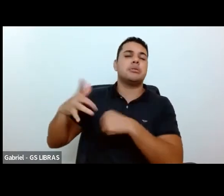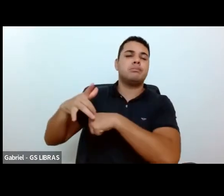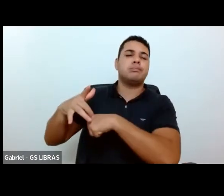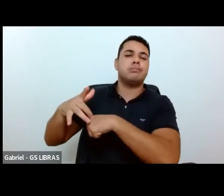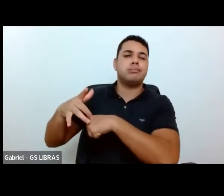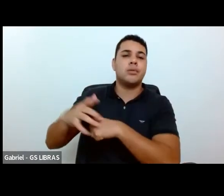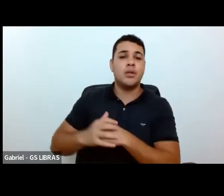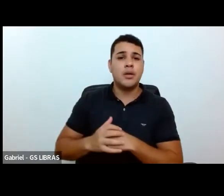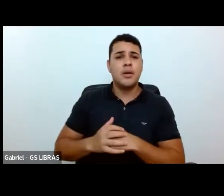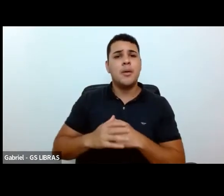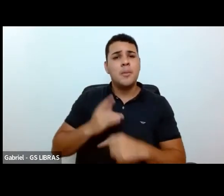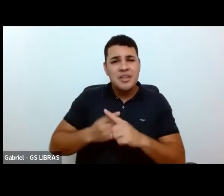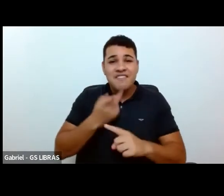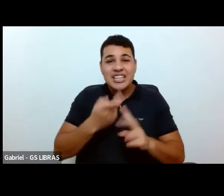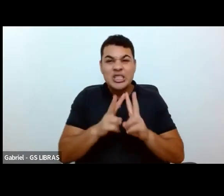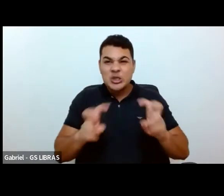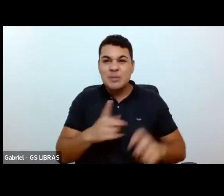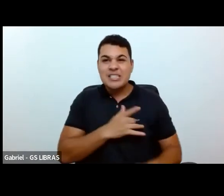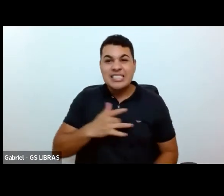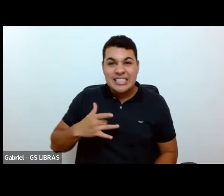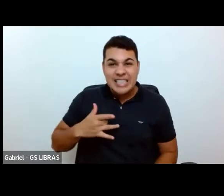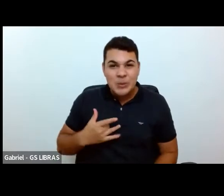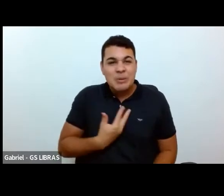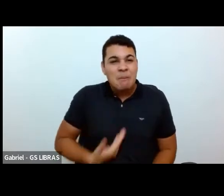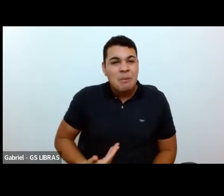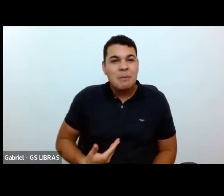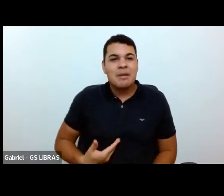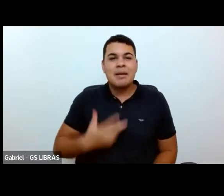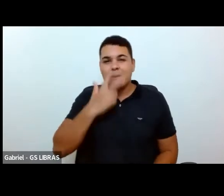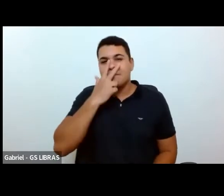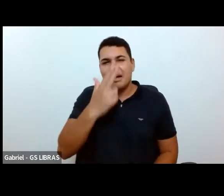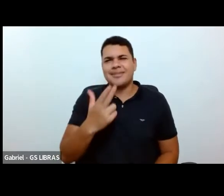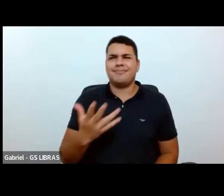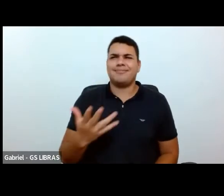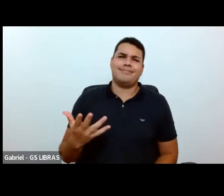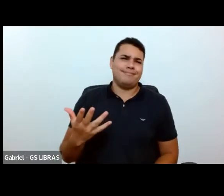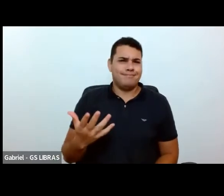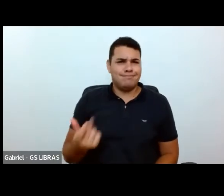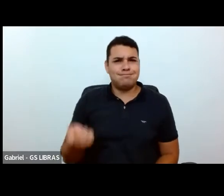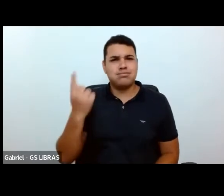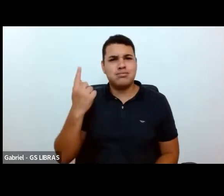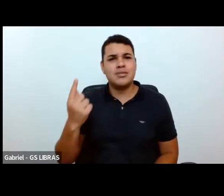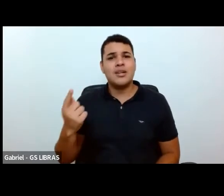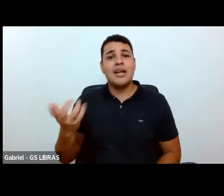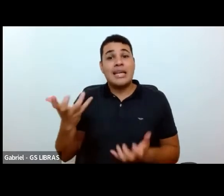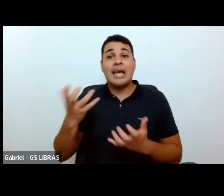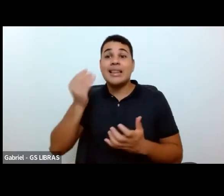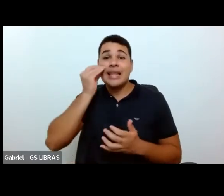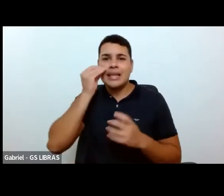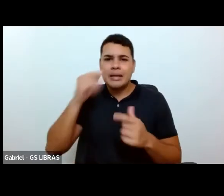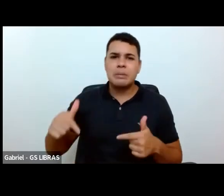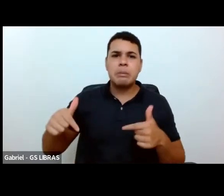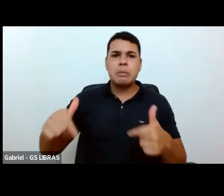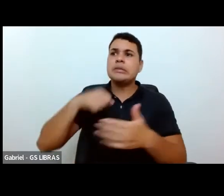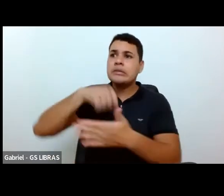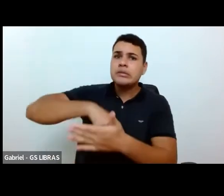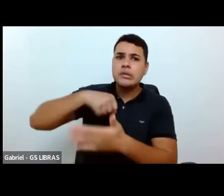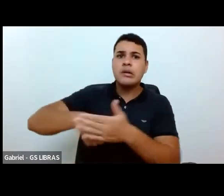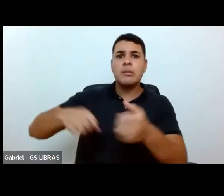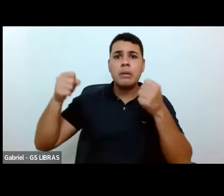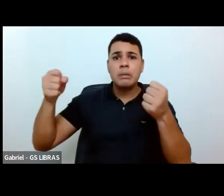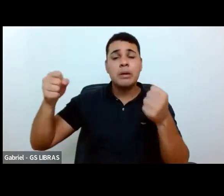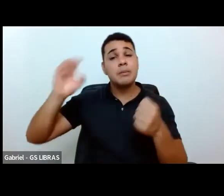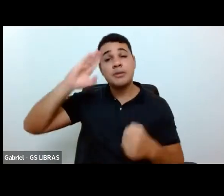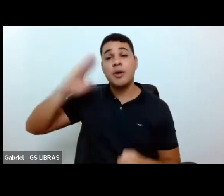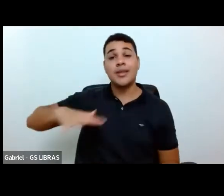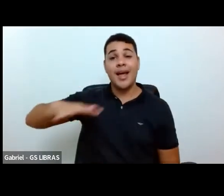a saúde pública, estava meio quase dentro do pacote, do perfil, que você tem uma atuação implicada em militância, militância não só acadêmica, né? De